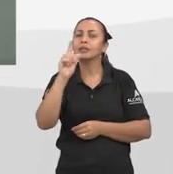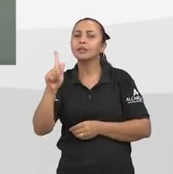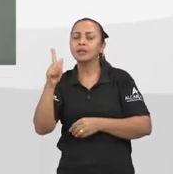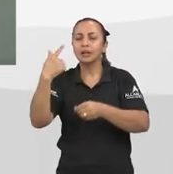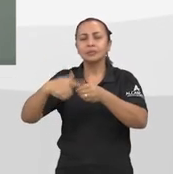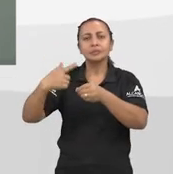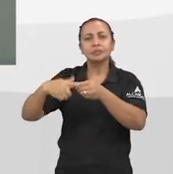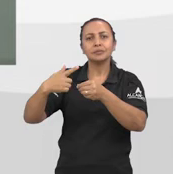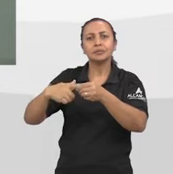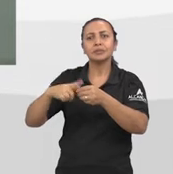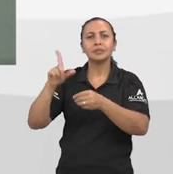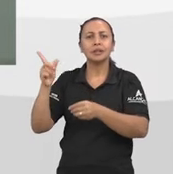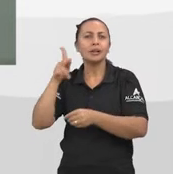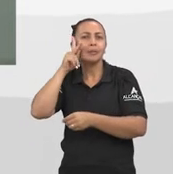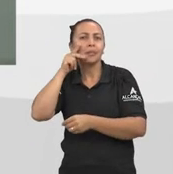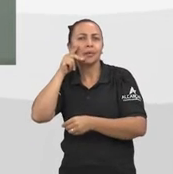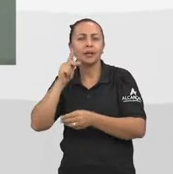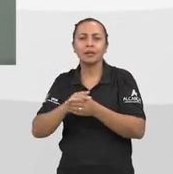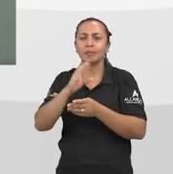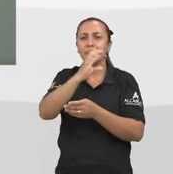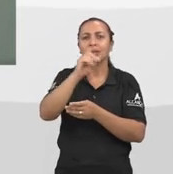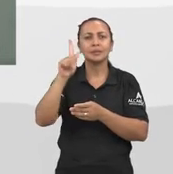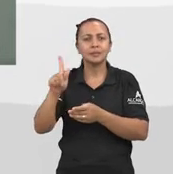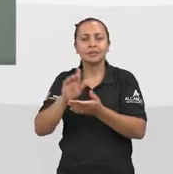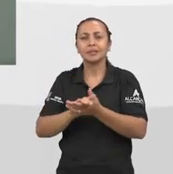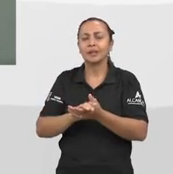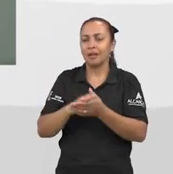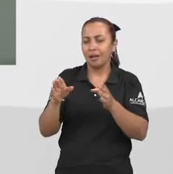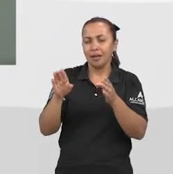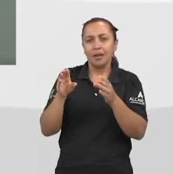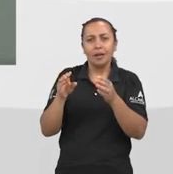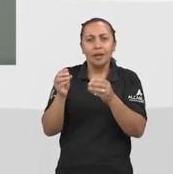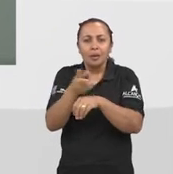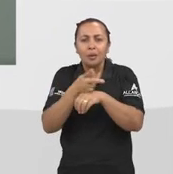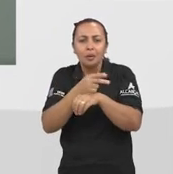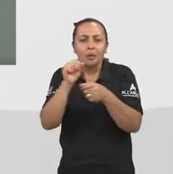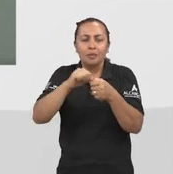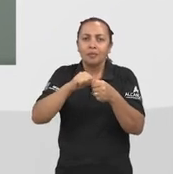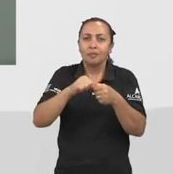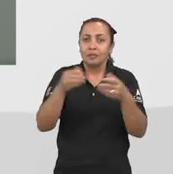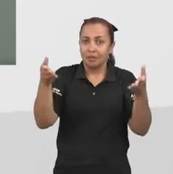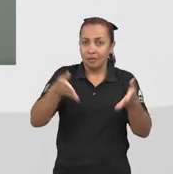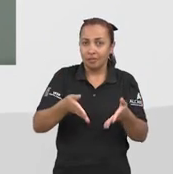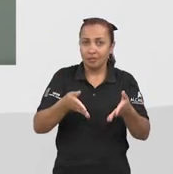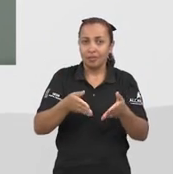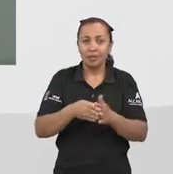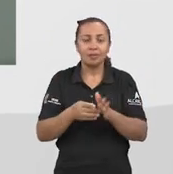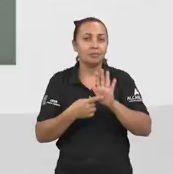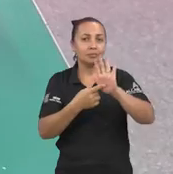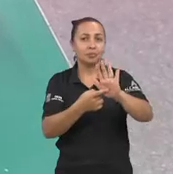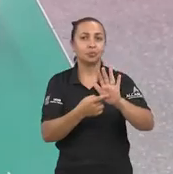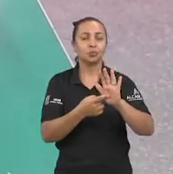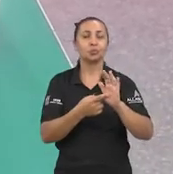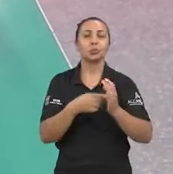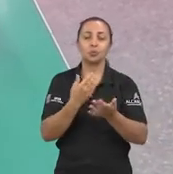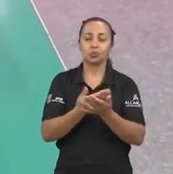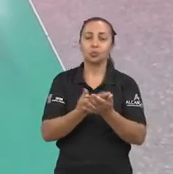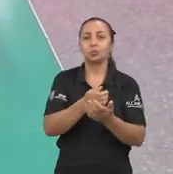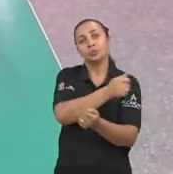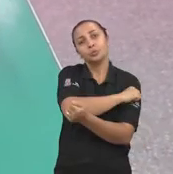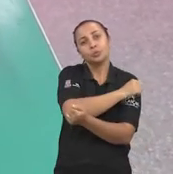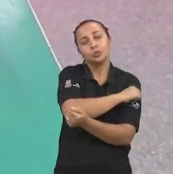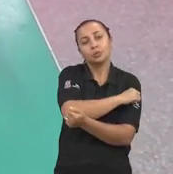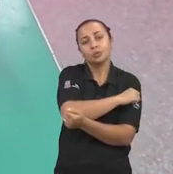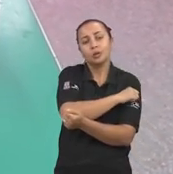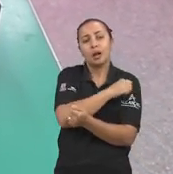Grande Universidade Federal de Campina Grande e ele tentou implantar e colocou esse a ideia dos